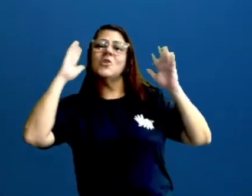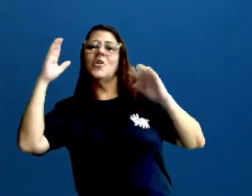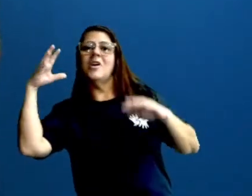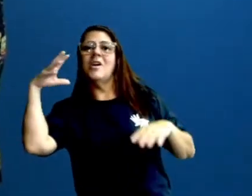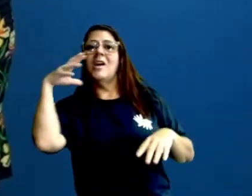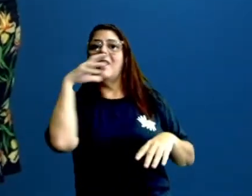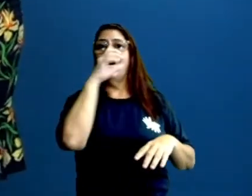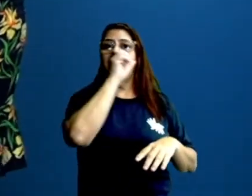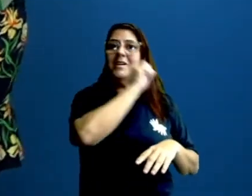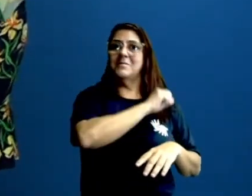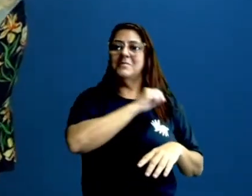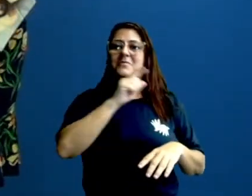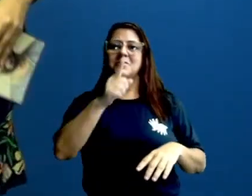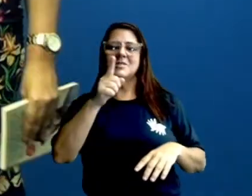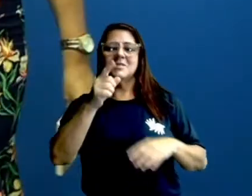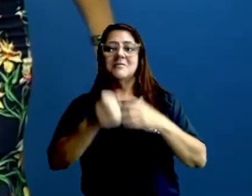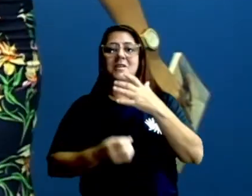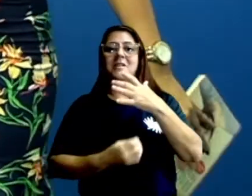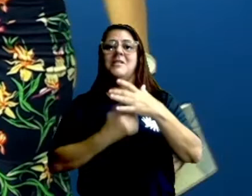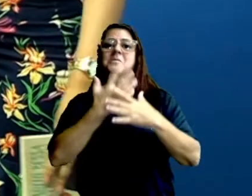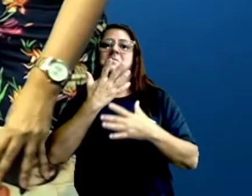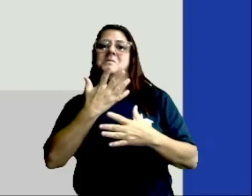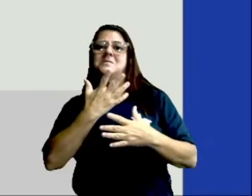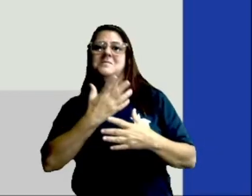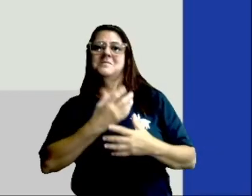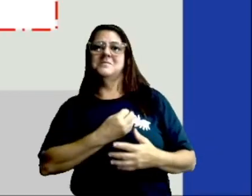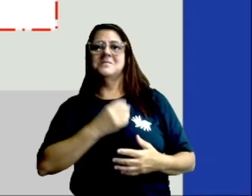vão realizar todos os seus sonhos.